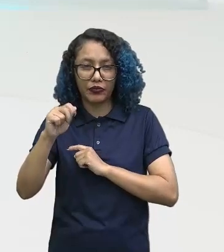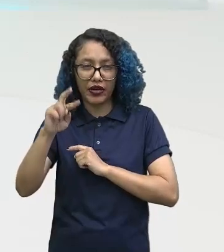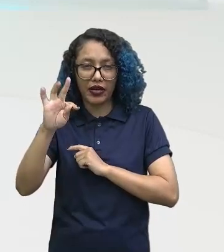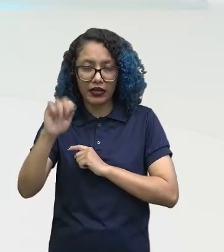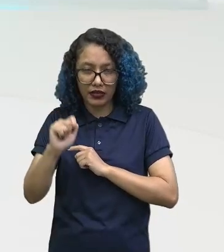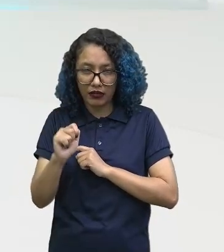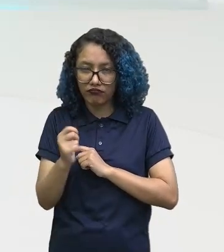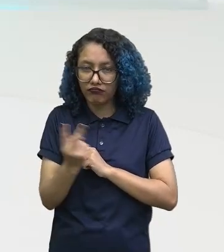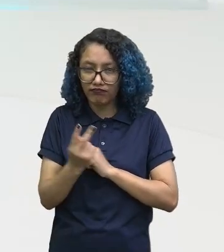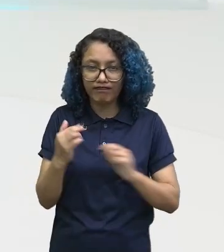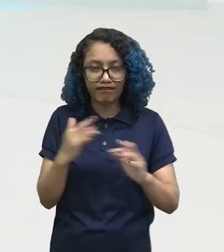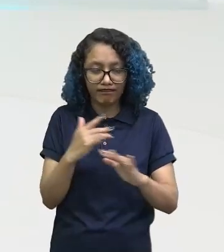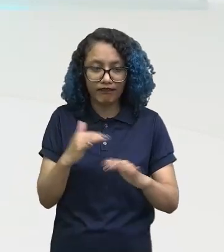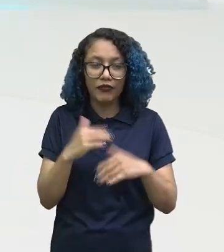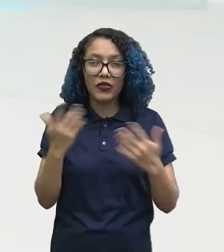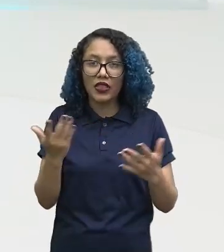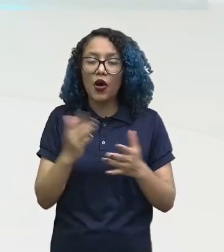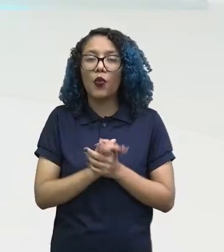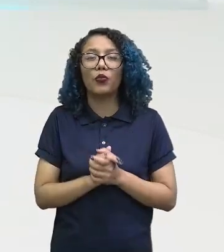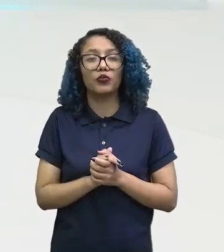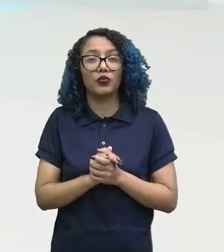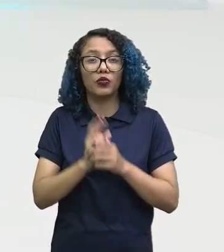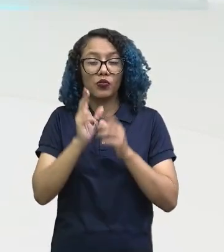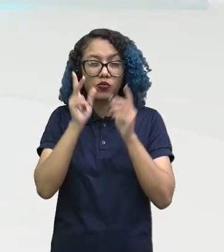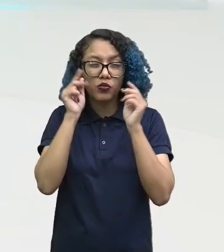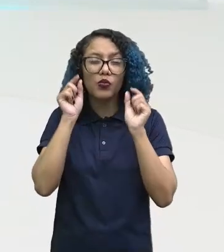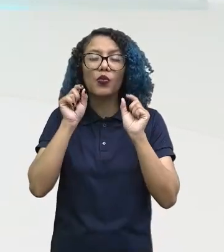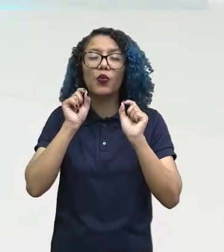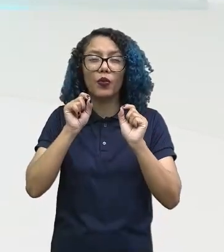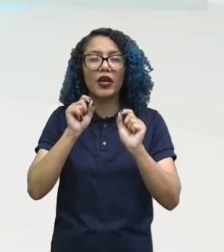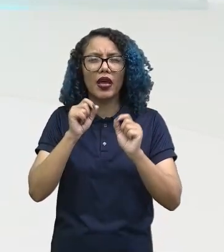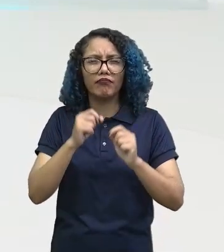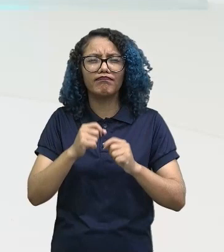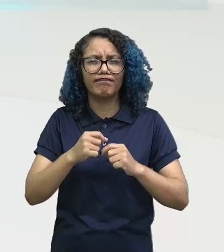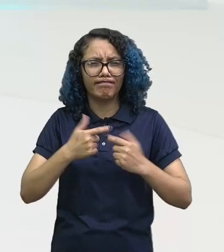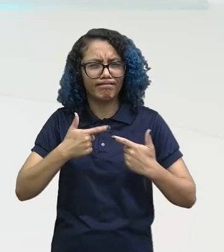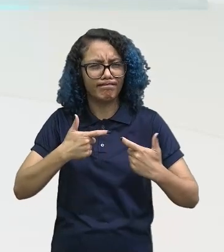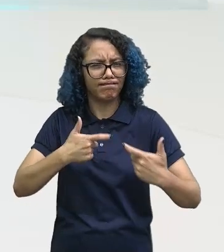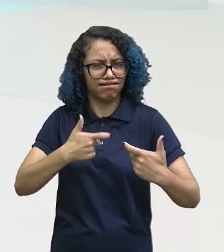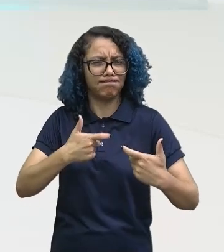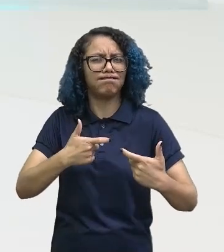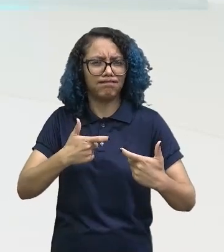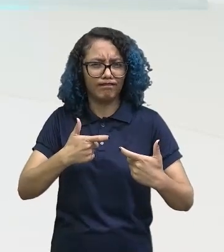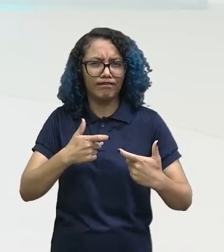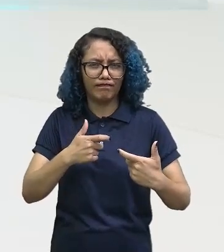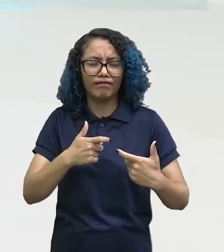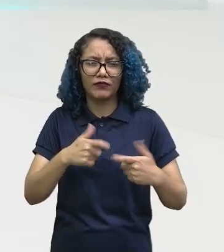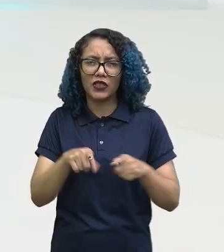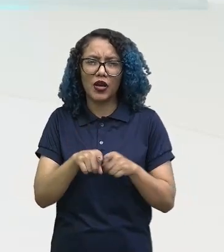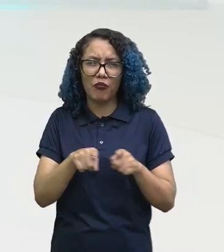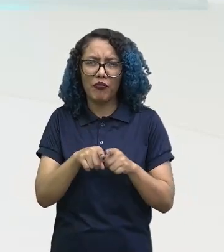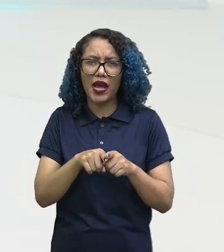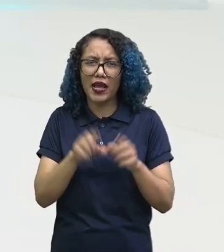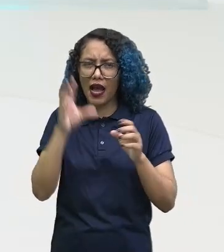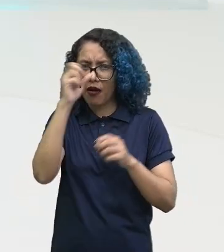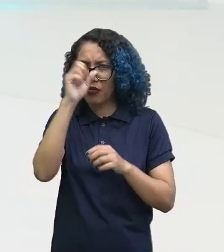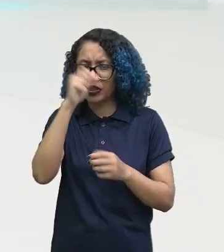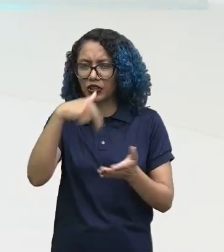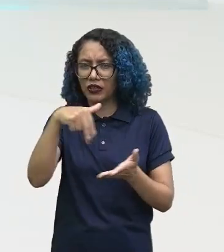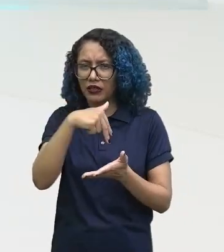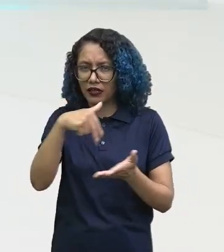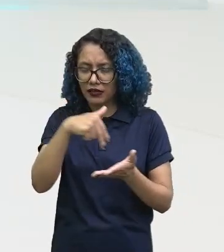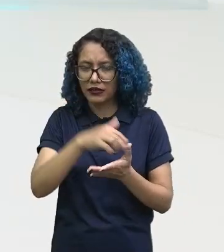foram bastante guerreiros, então eles apresentavam também a dança nas guerras, certo? Agora vamos para